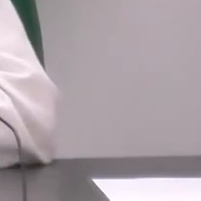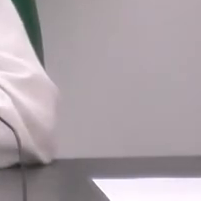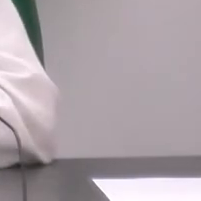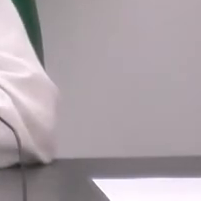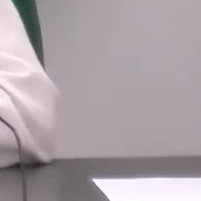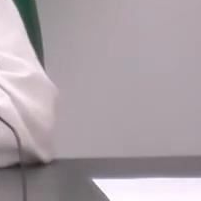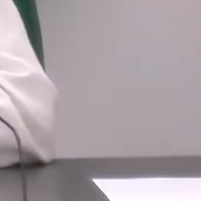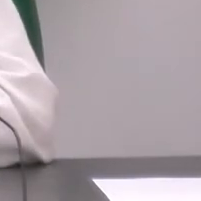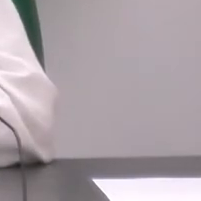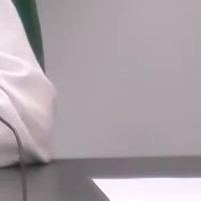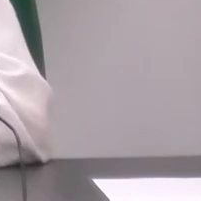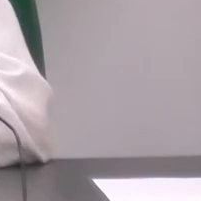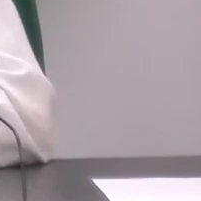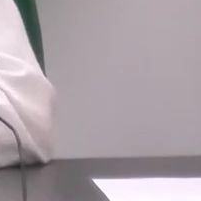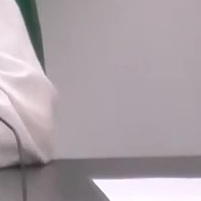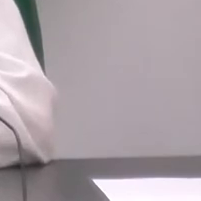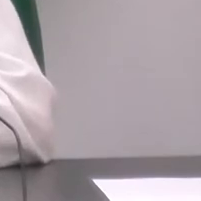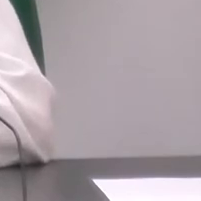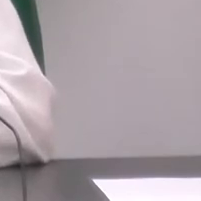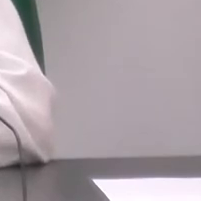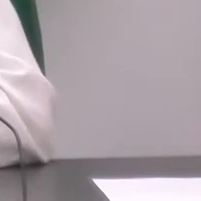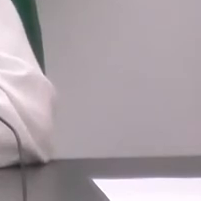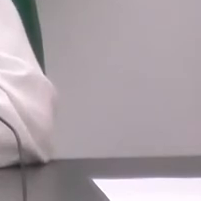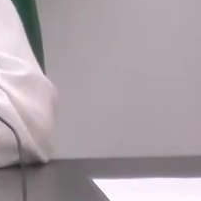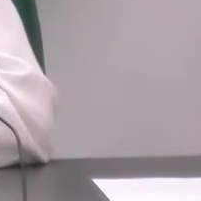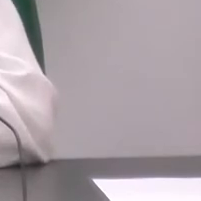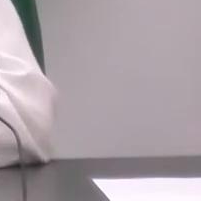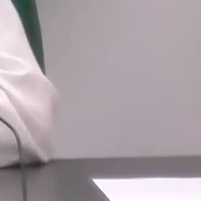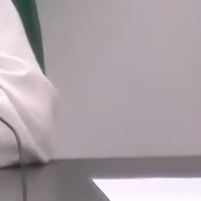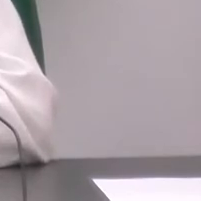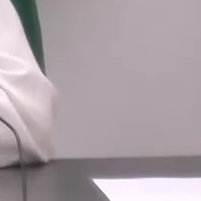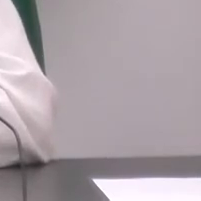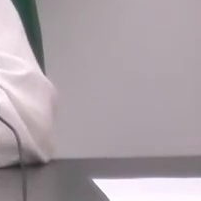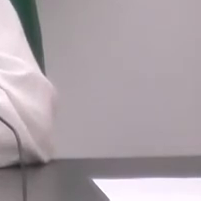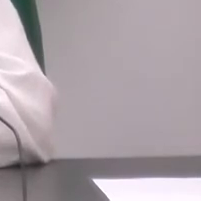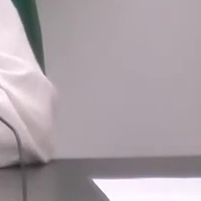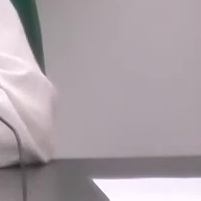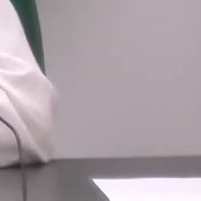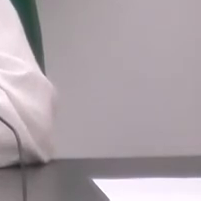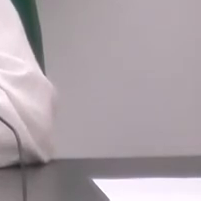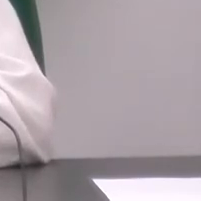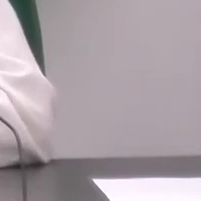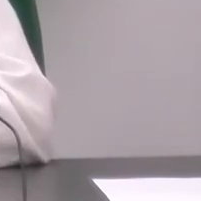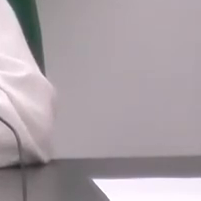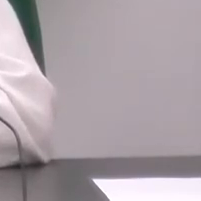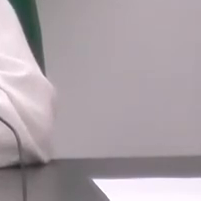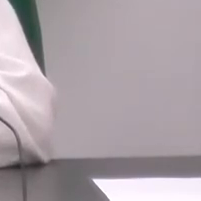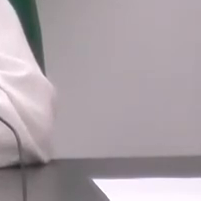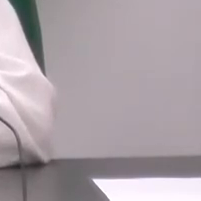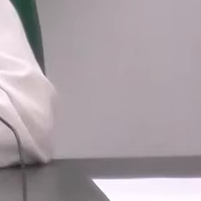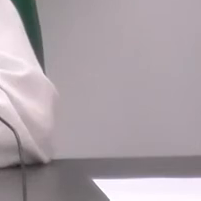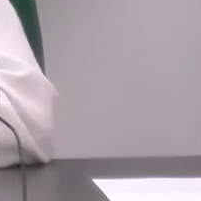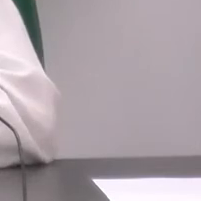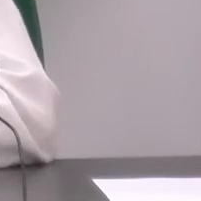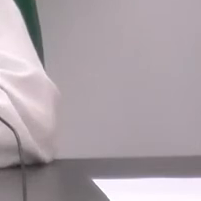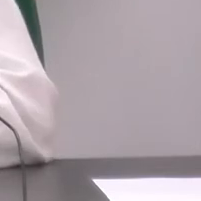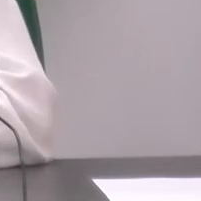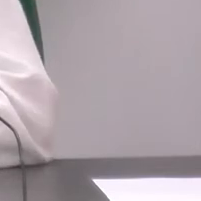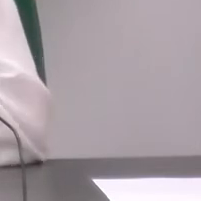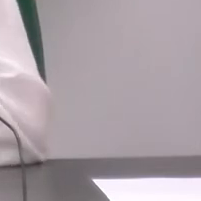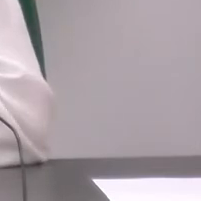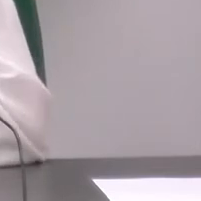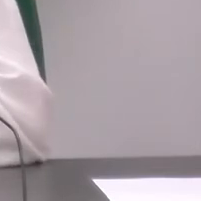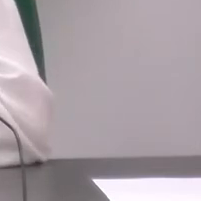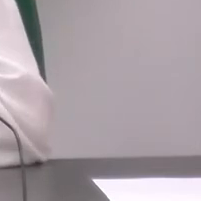defensoria tem que encima quer dizer o crime toma conta da cidade EA lei diz que a polícia tem que ir atrás de quem tá